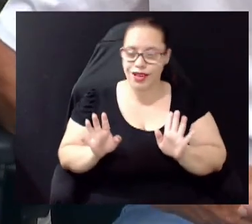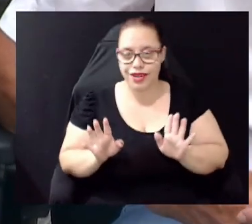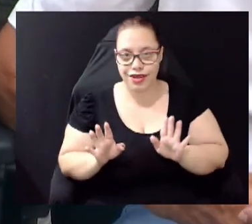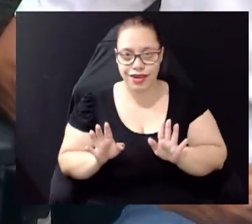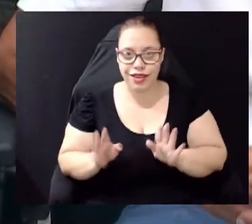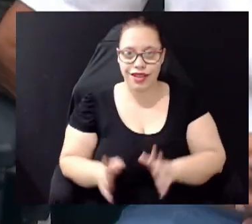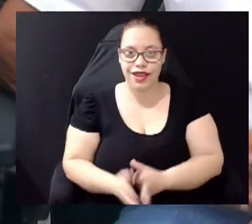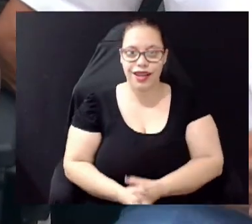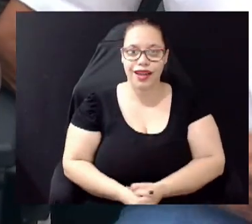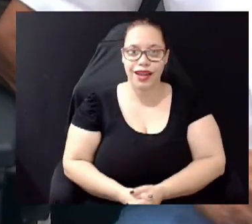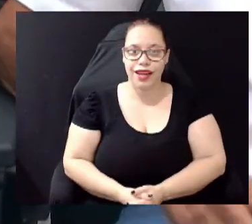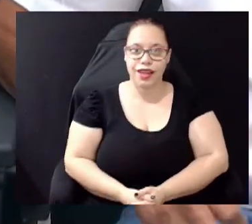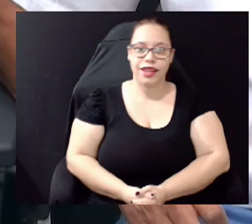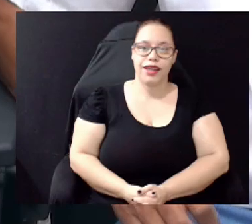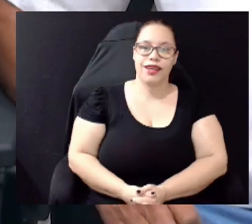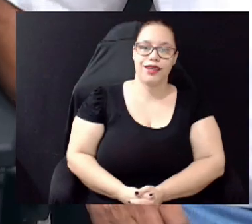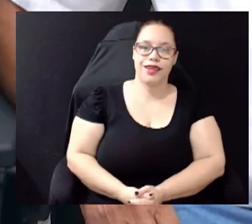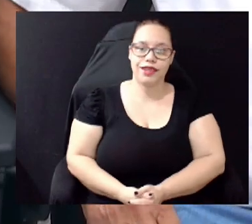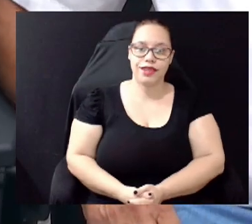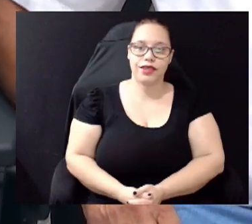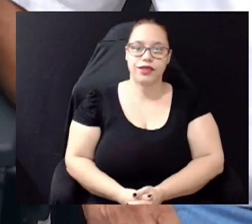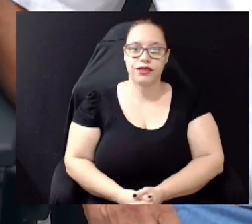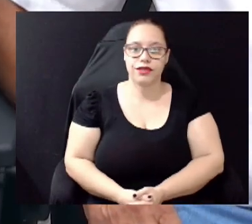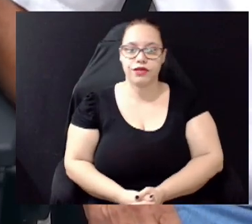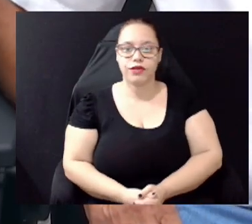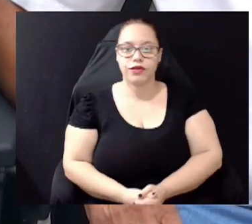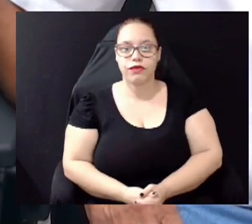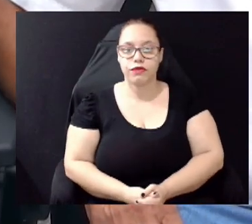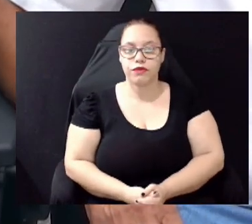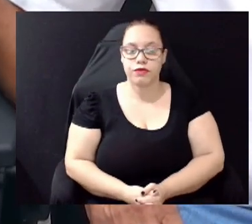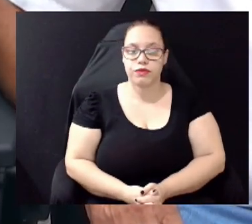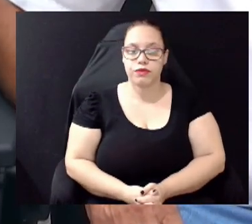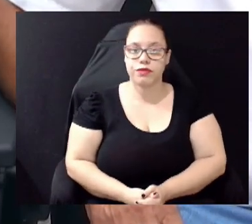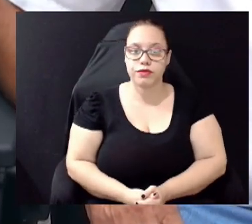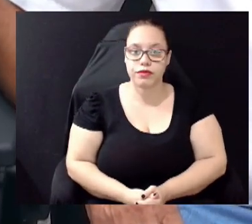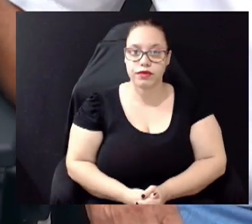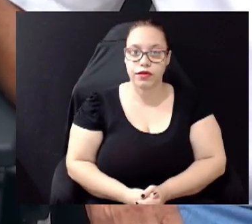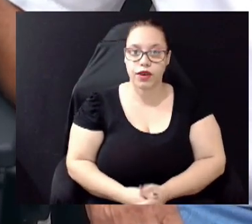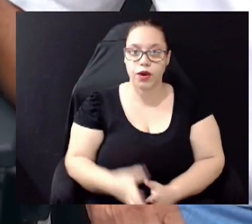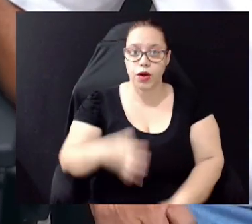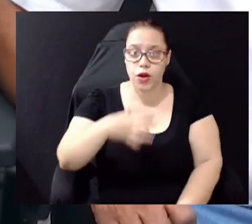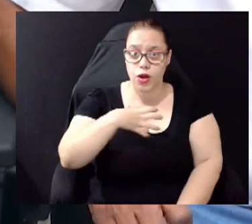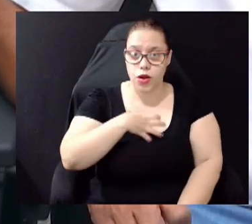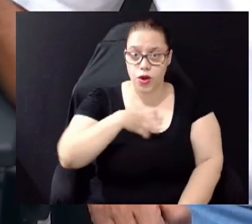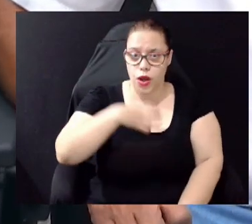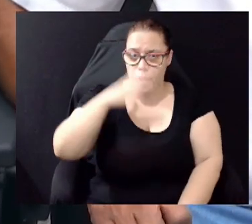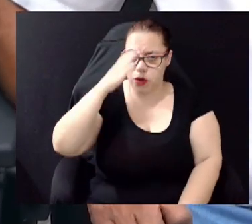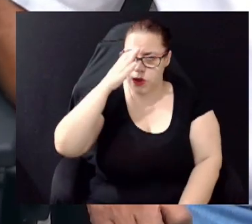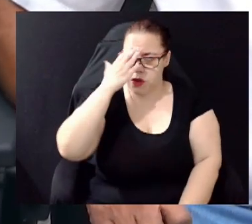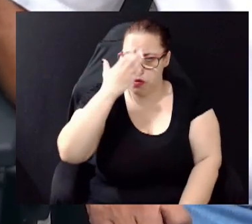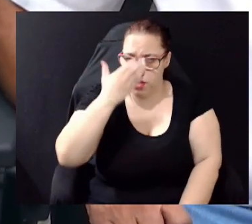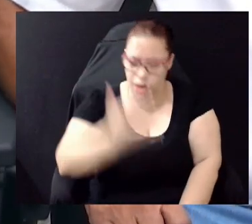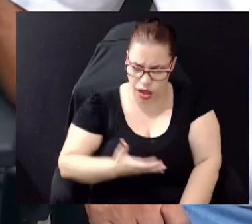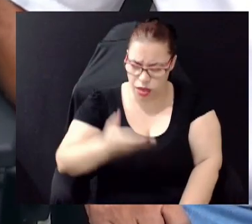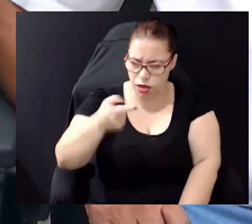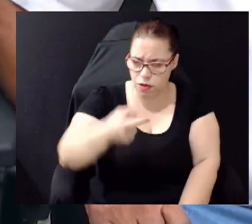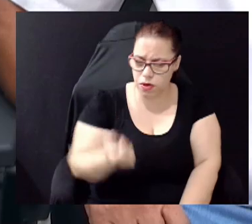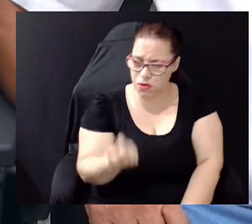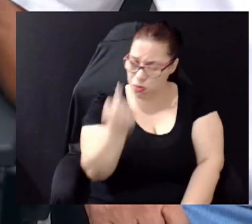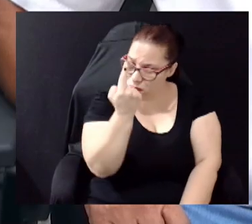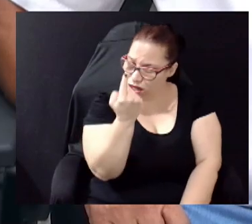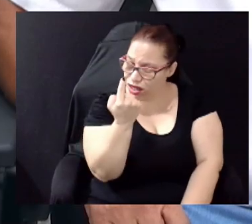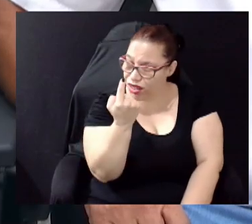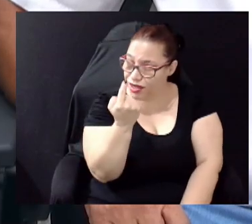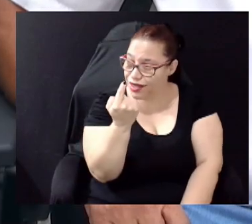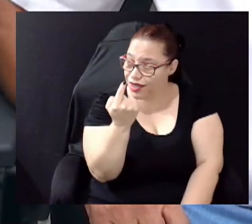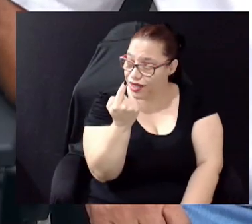graduação. E eu estou me sentindo tão honrada de estar aqui pela primeira vez, e